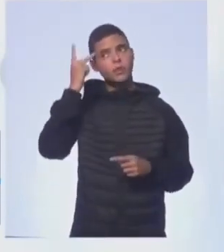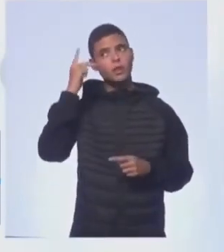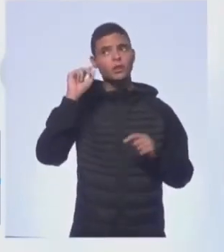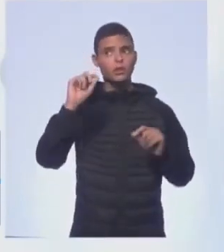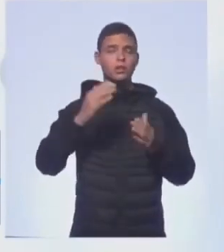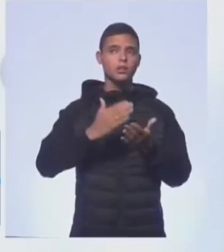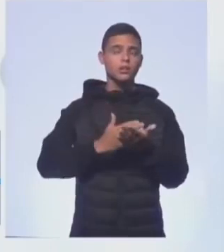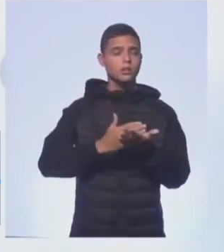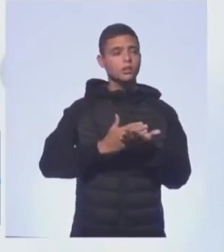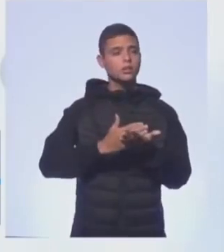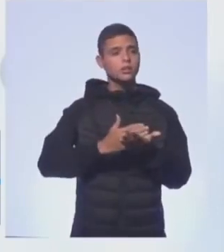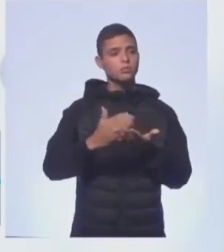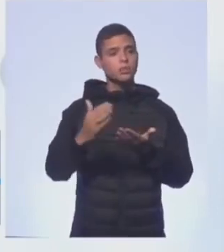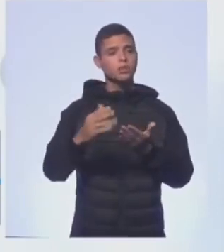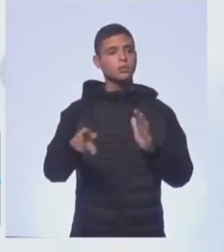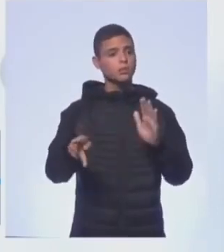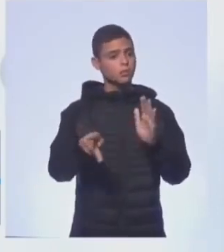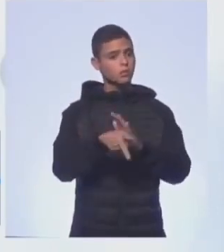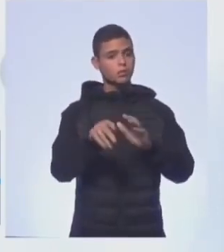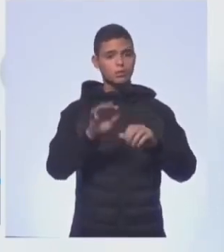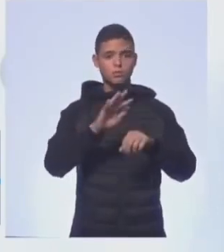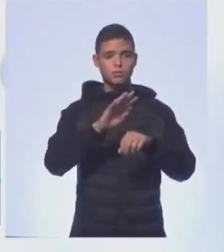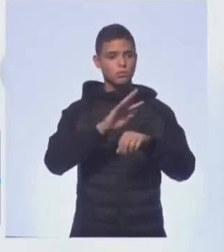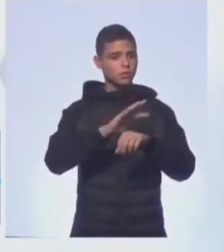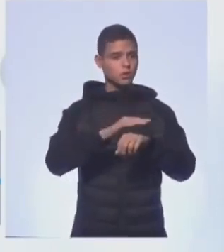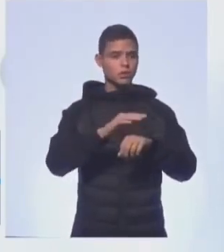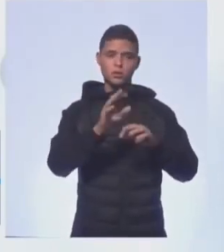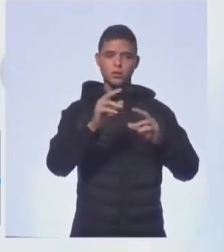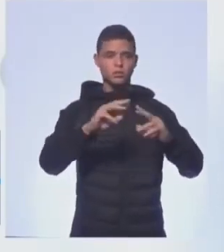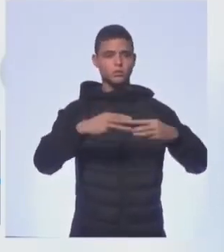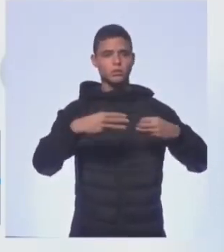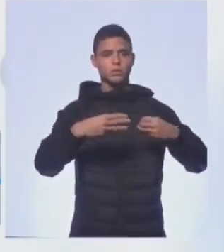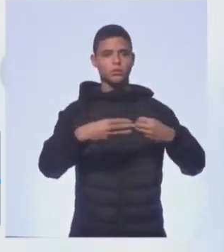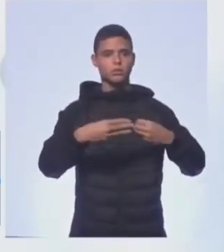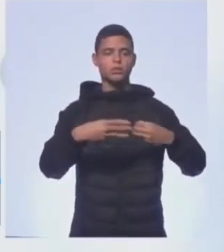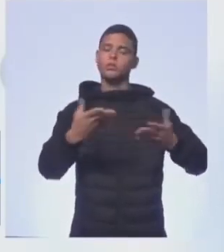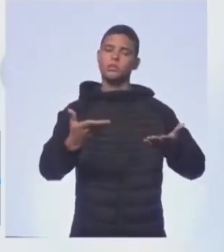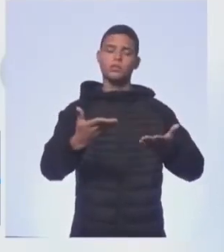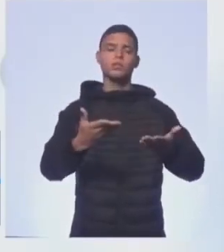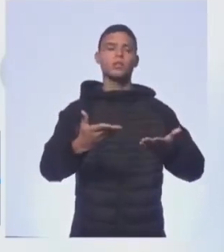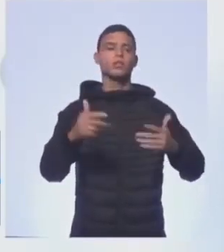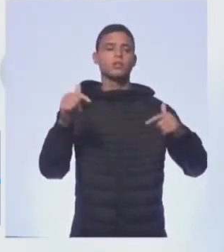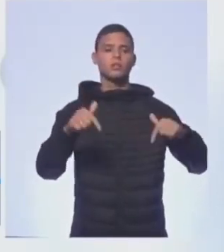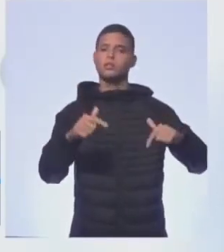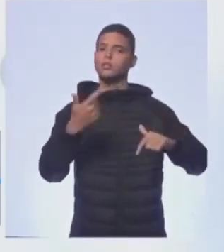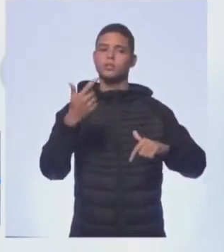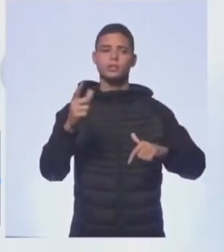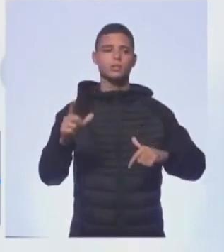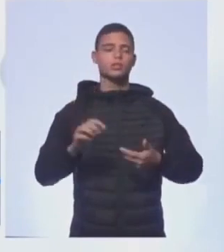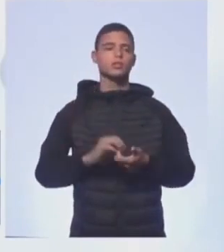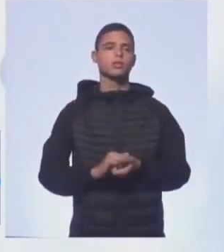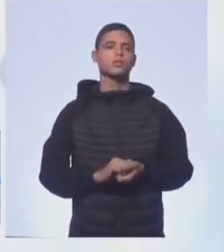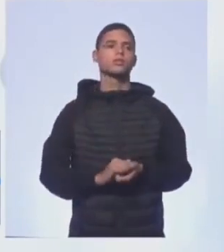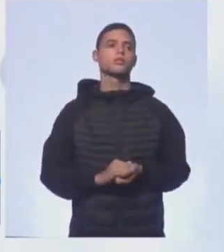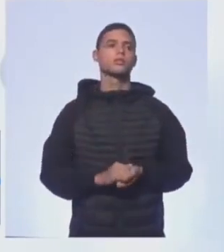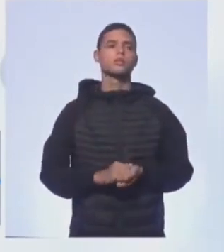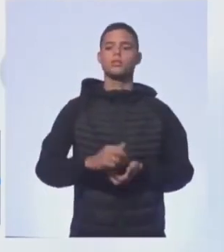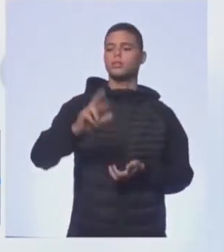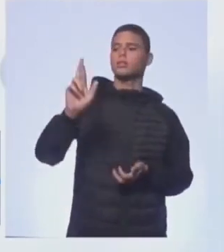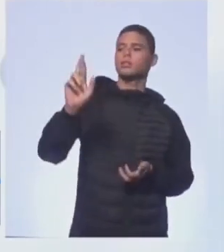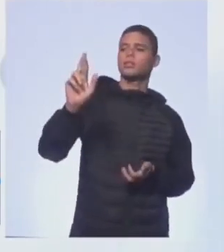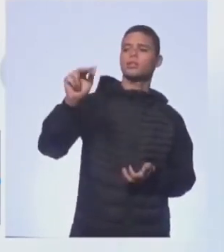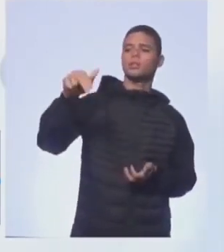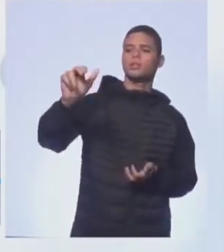feitas a partir do vírus, né? Normalmente é assim. E nesse caso, não. E aí colocou que o RNA, como ele